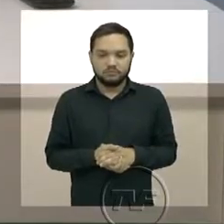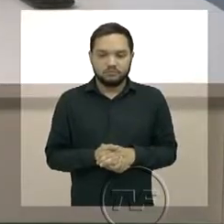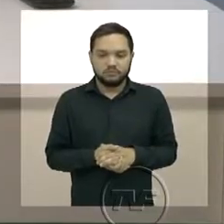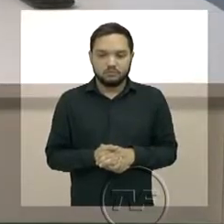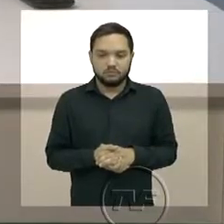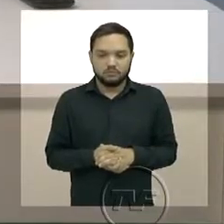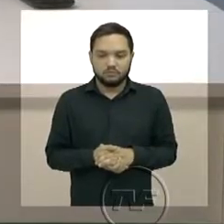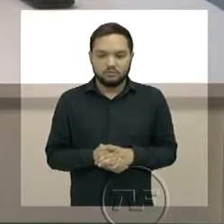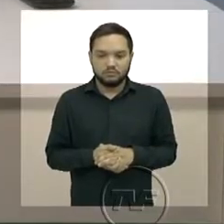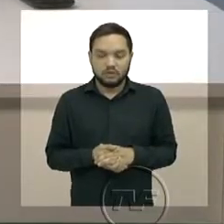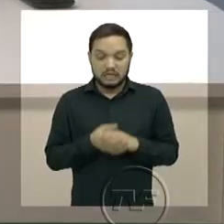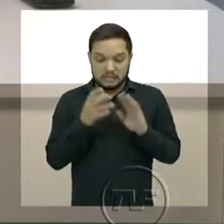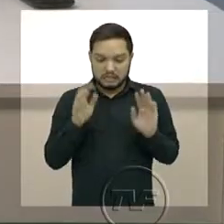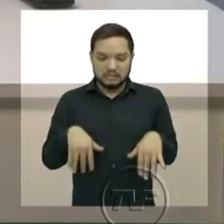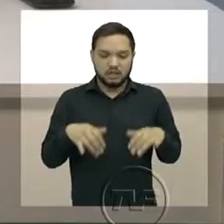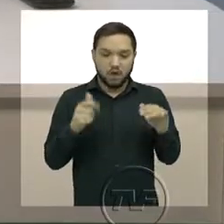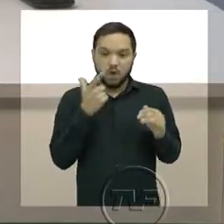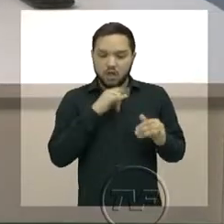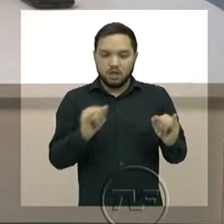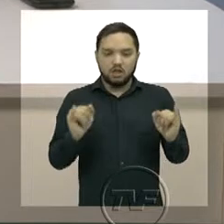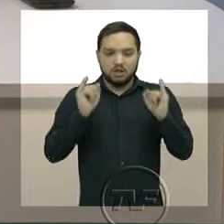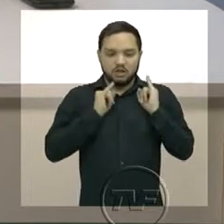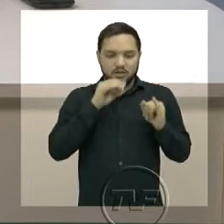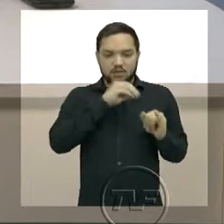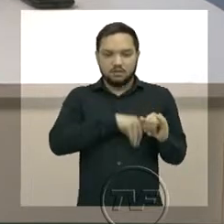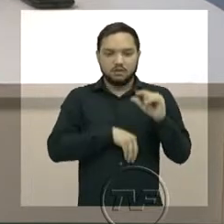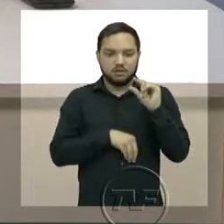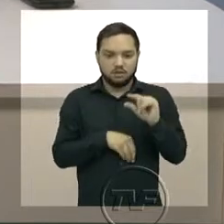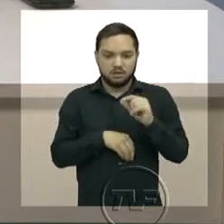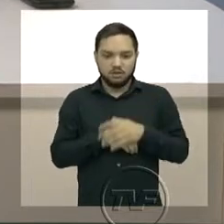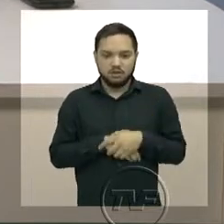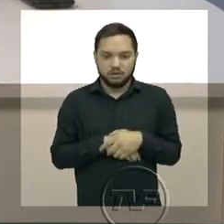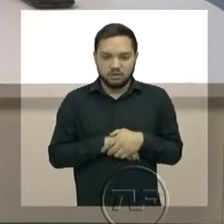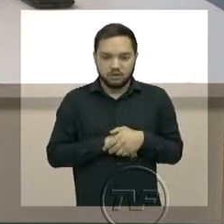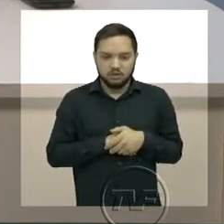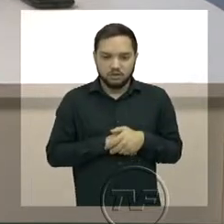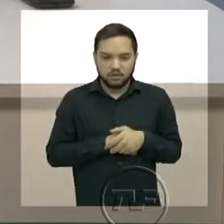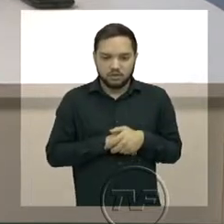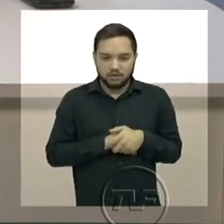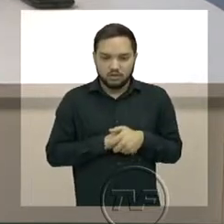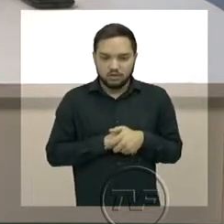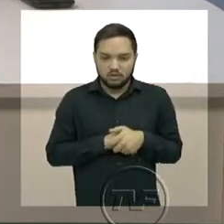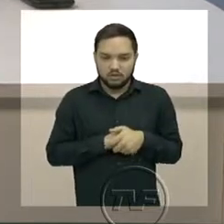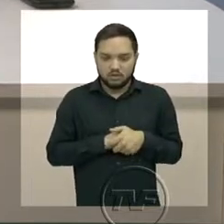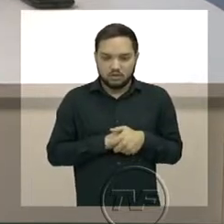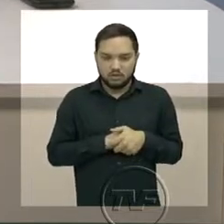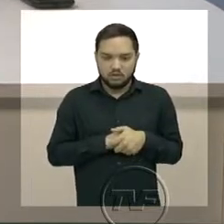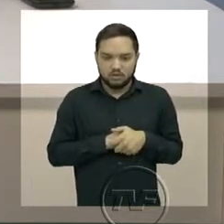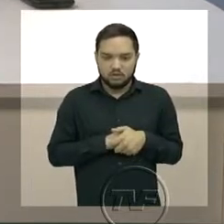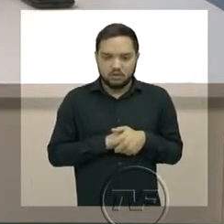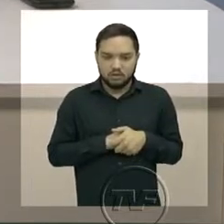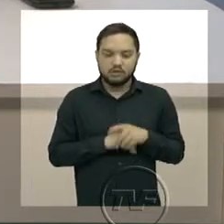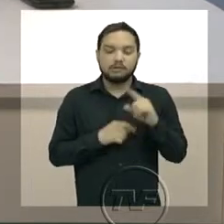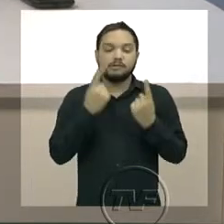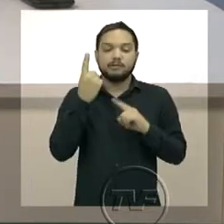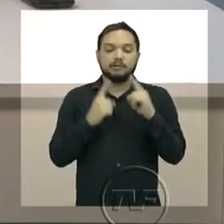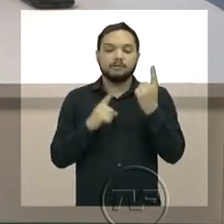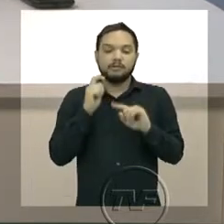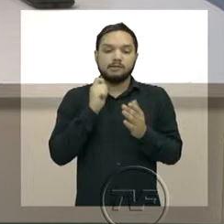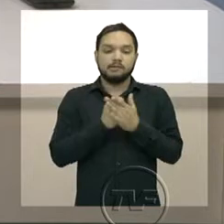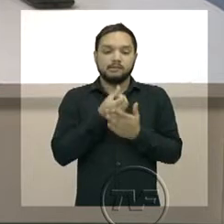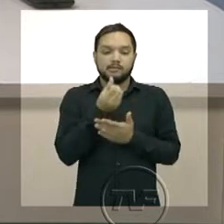receber bem abaixo do que ele imaginava, a casos de R$ 6 por mês. contribuições no Chile,